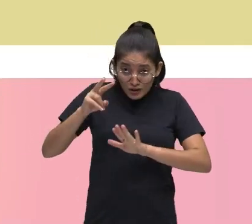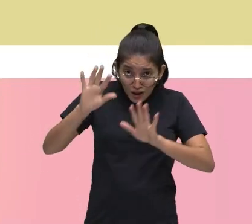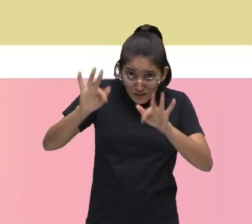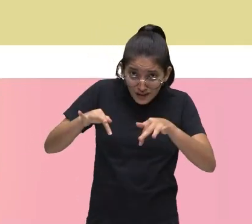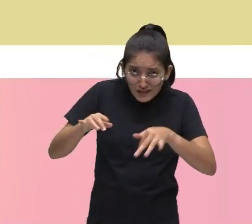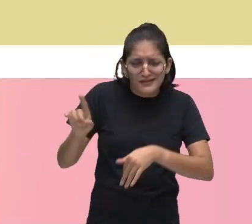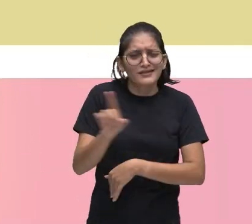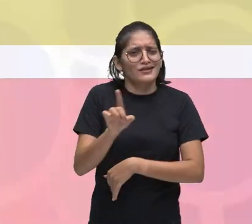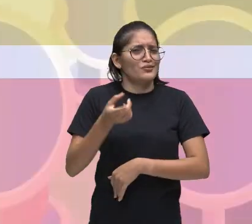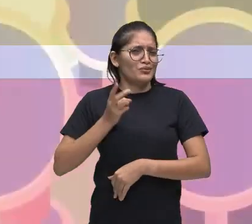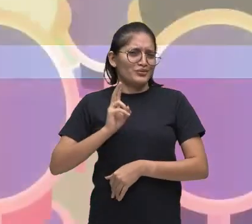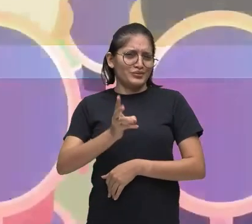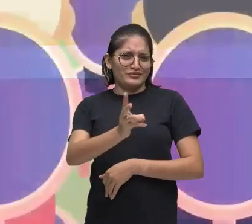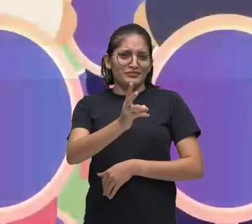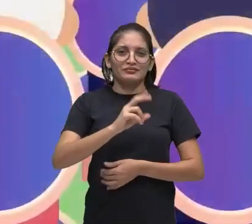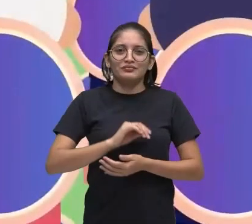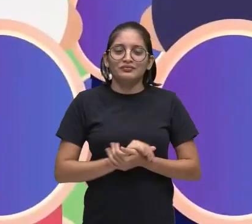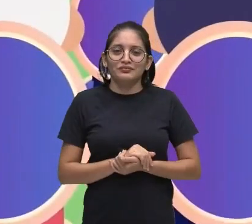aqui.